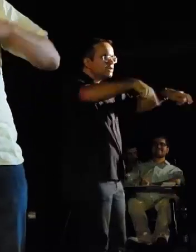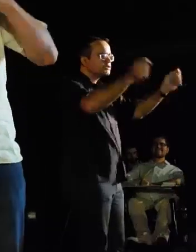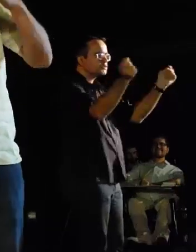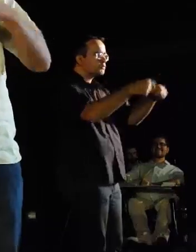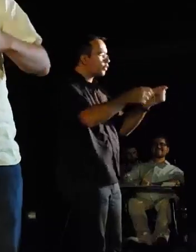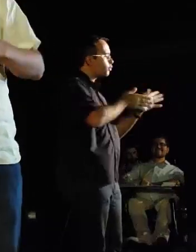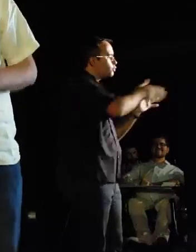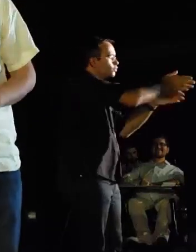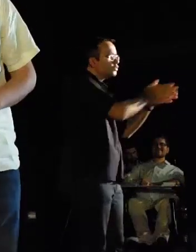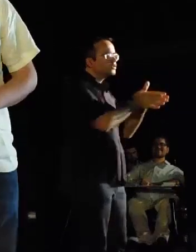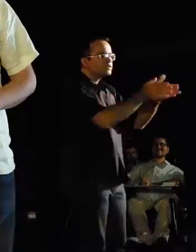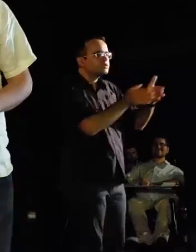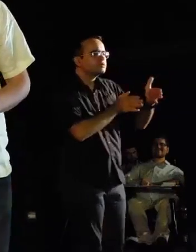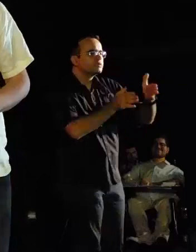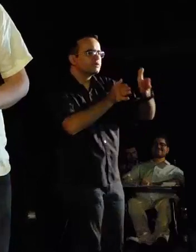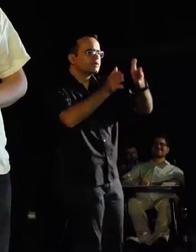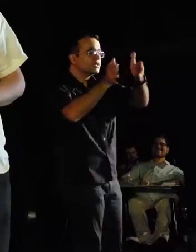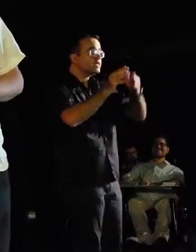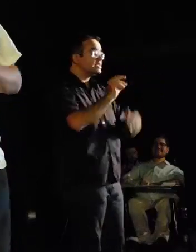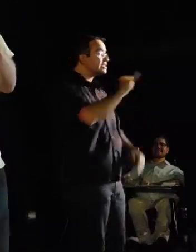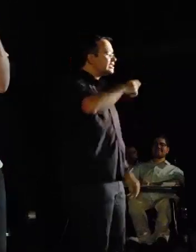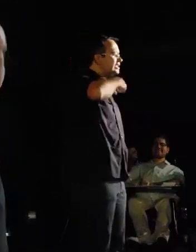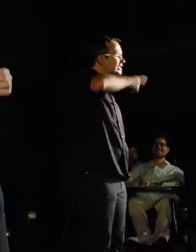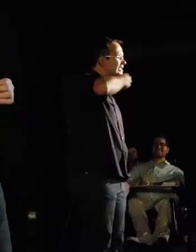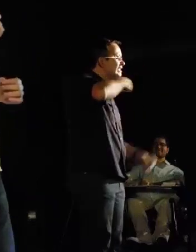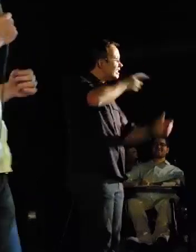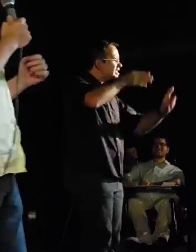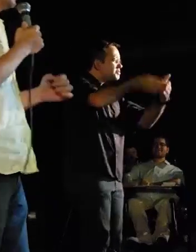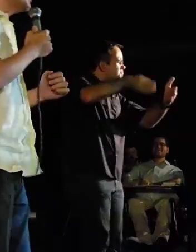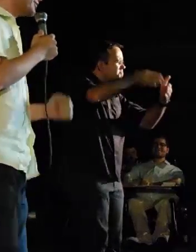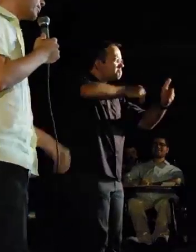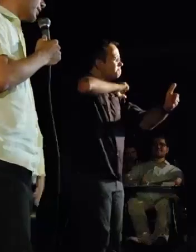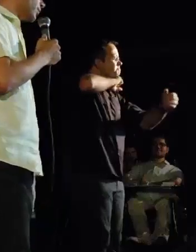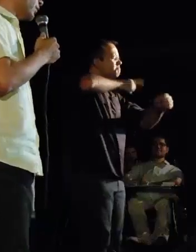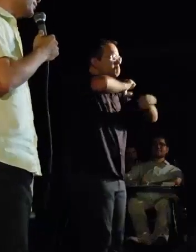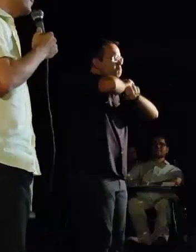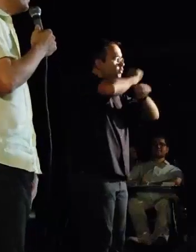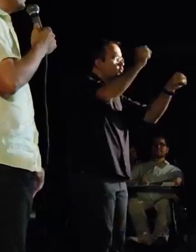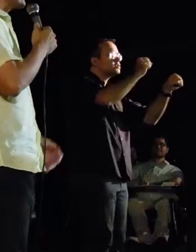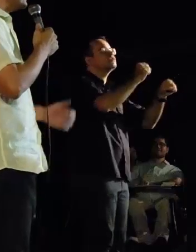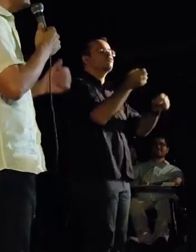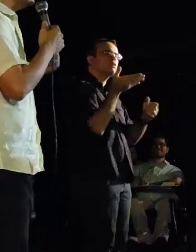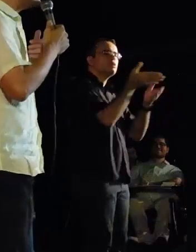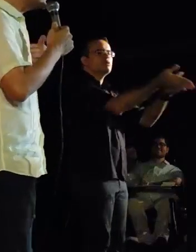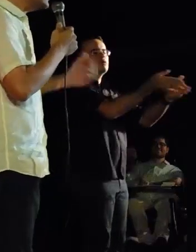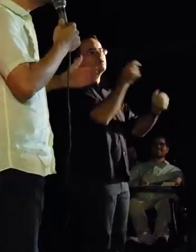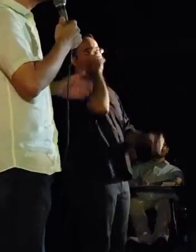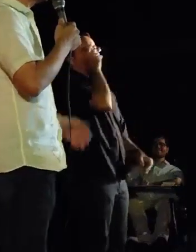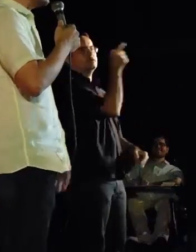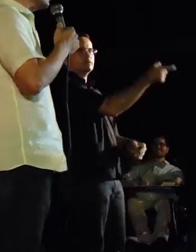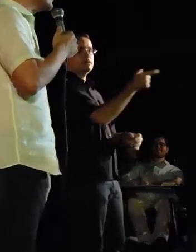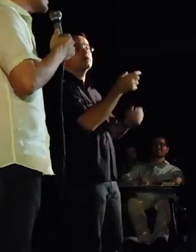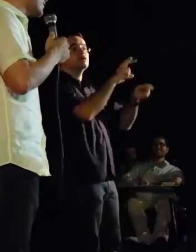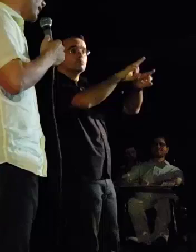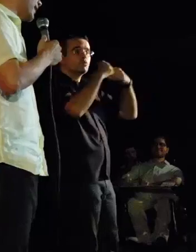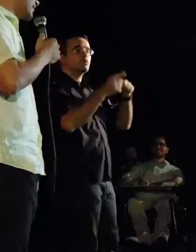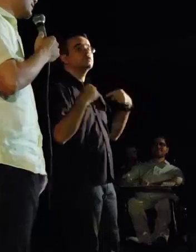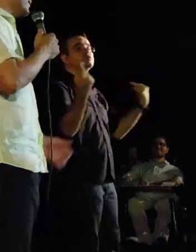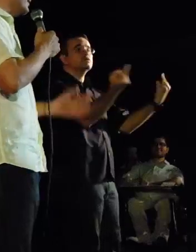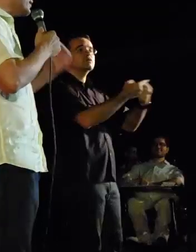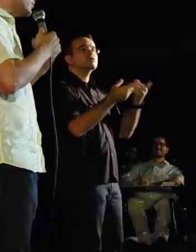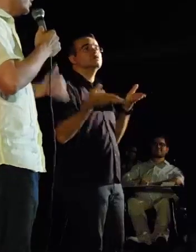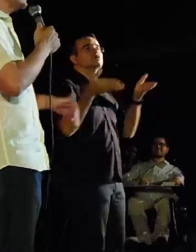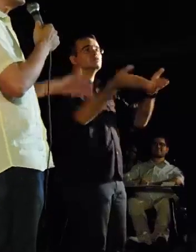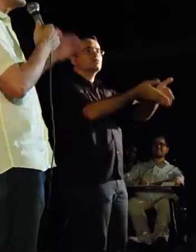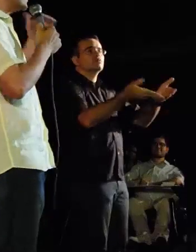possíveis e exercitar até os impossíveis. É por isso mesmo que nós estamos aqui hoje, para fazer circular outras